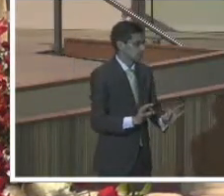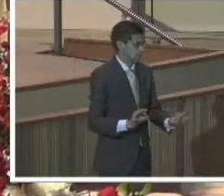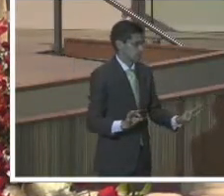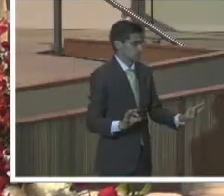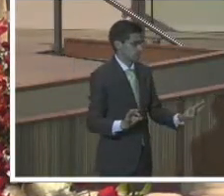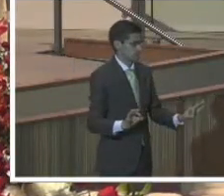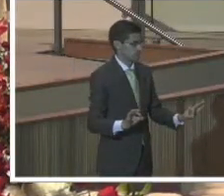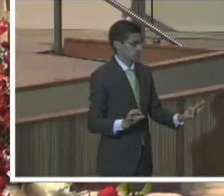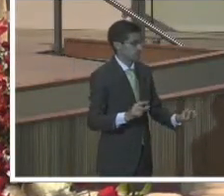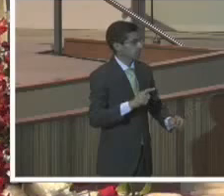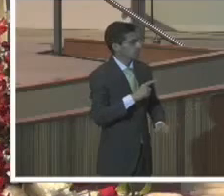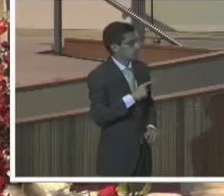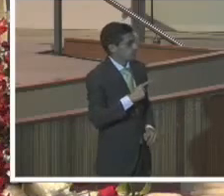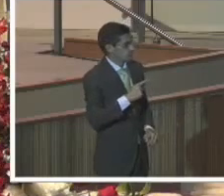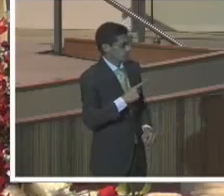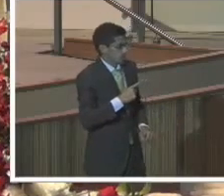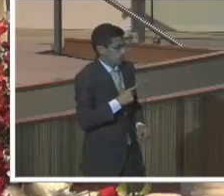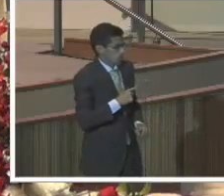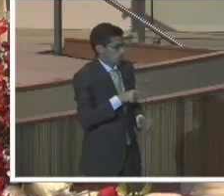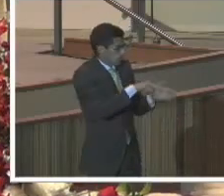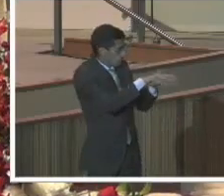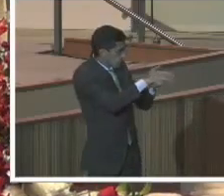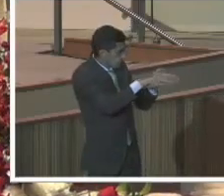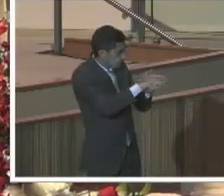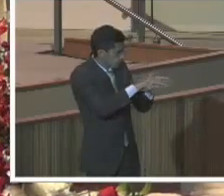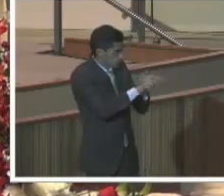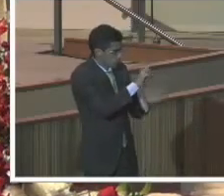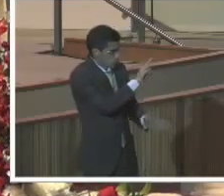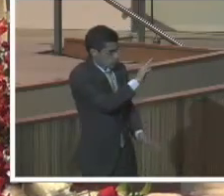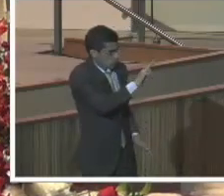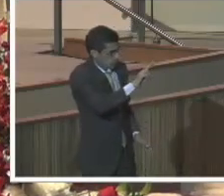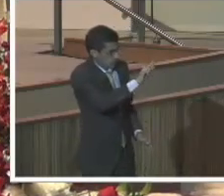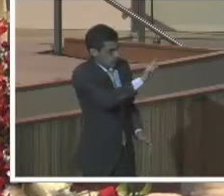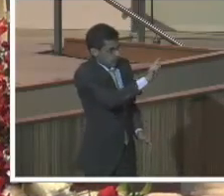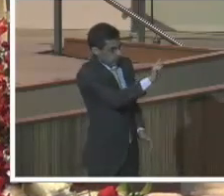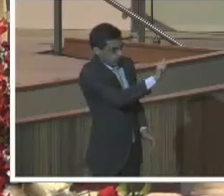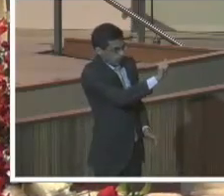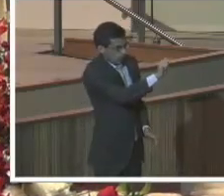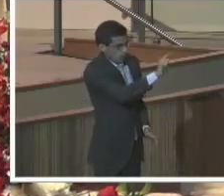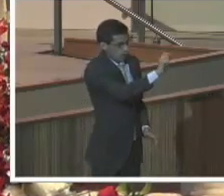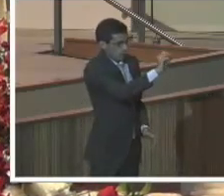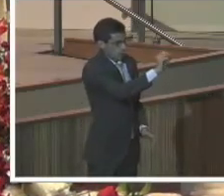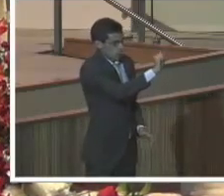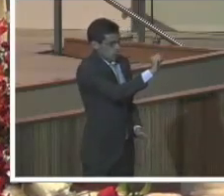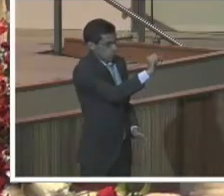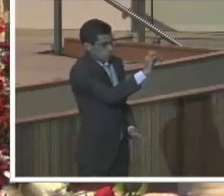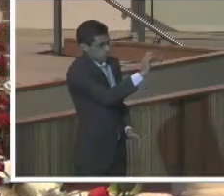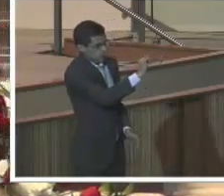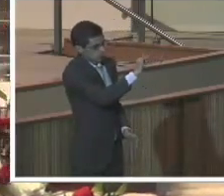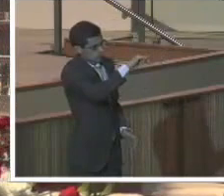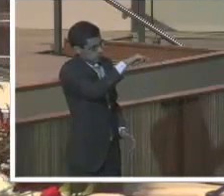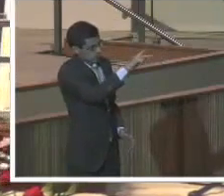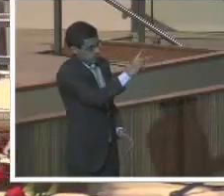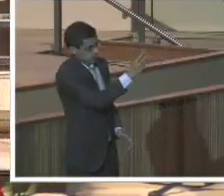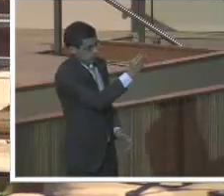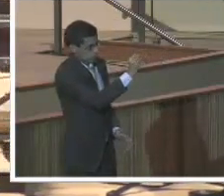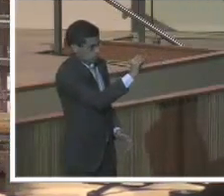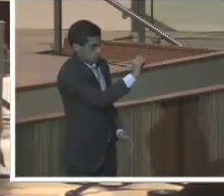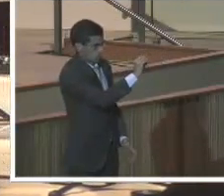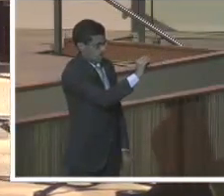Agostinho, quando descreve a encarnação, ele dá um exemplo muito interessante. Ele diz assim: um